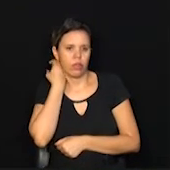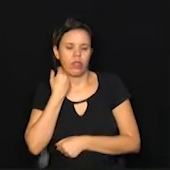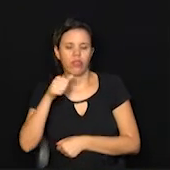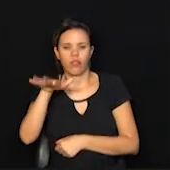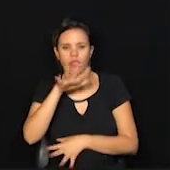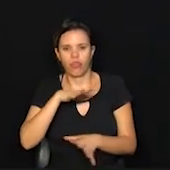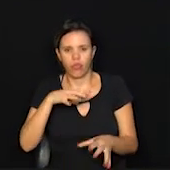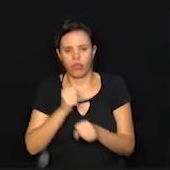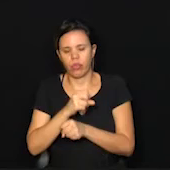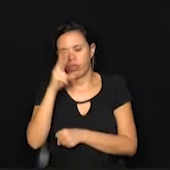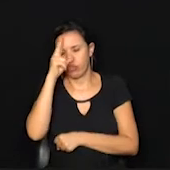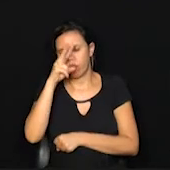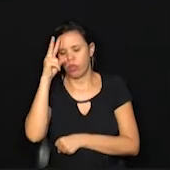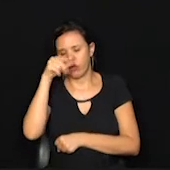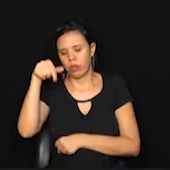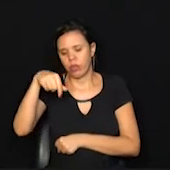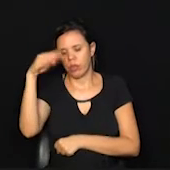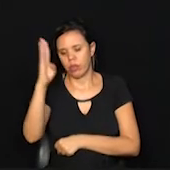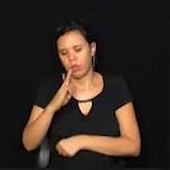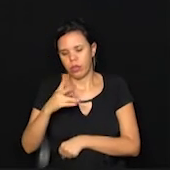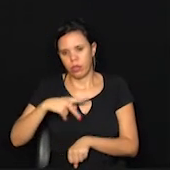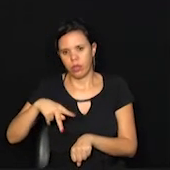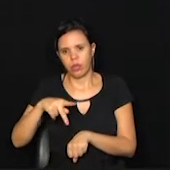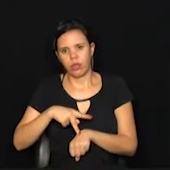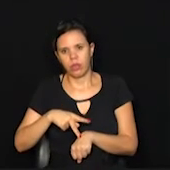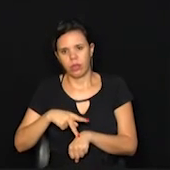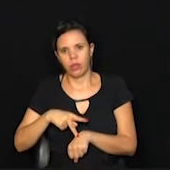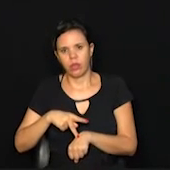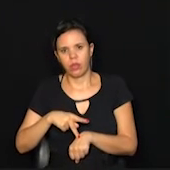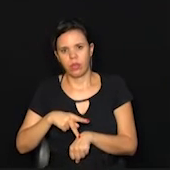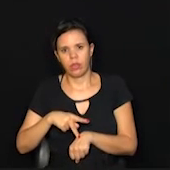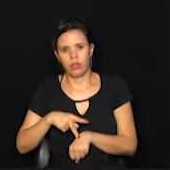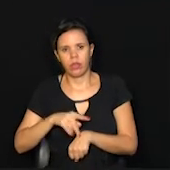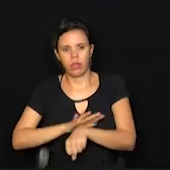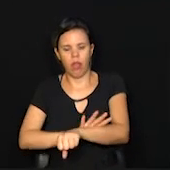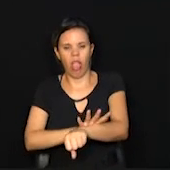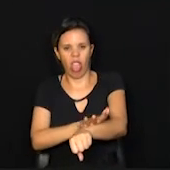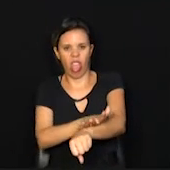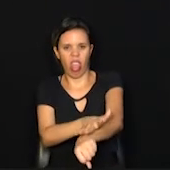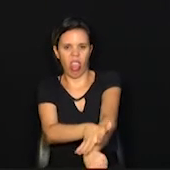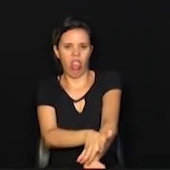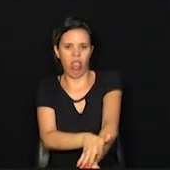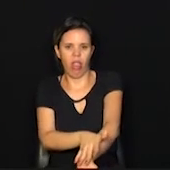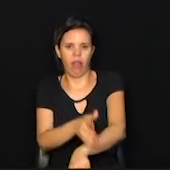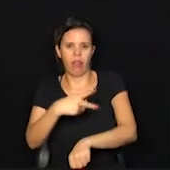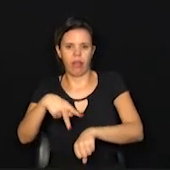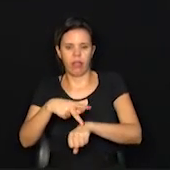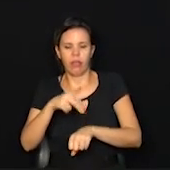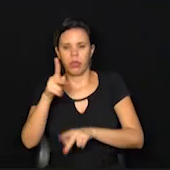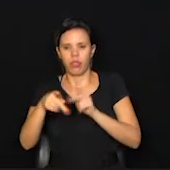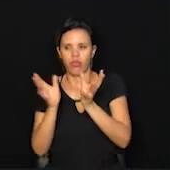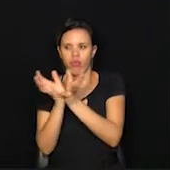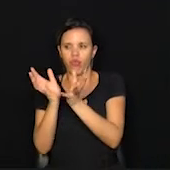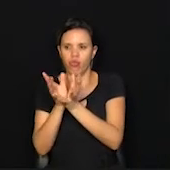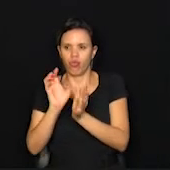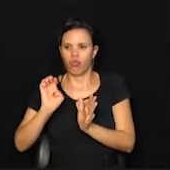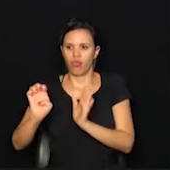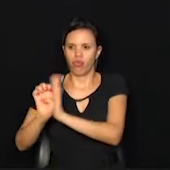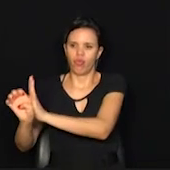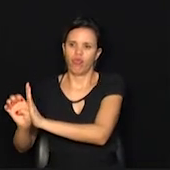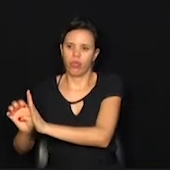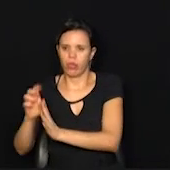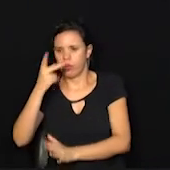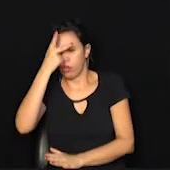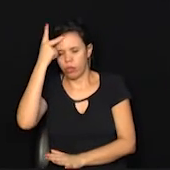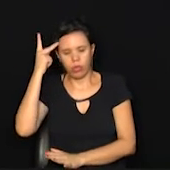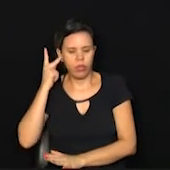é bom lembrar que aqui no Brasil que é um país brutalmente racista né a esquerda brasileira em geral Os